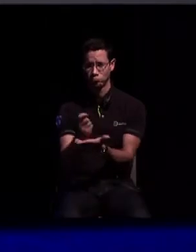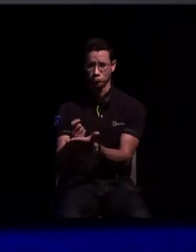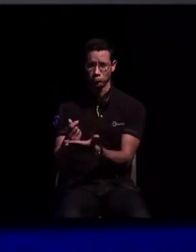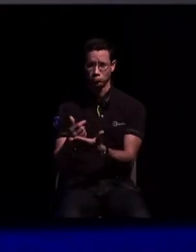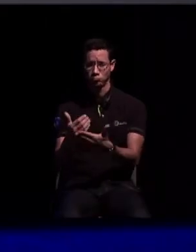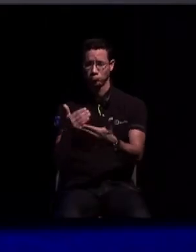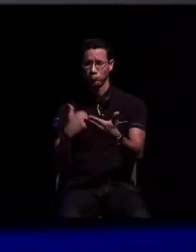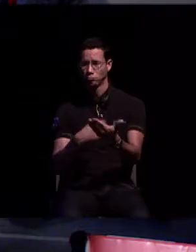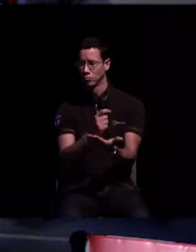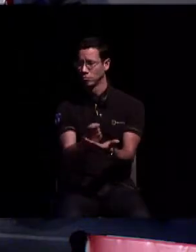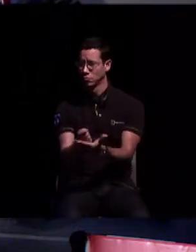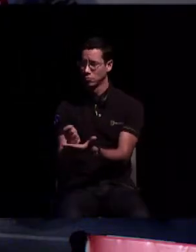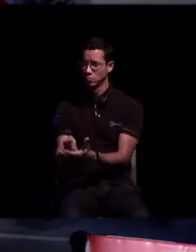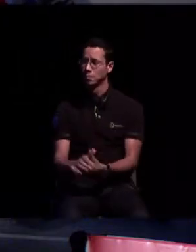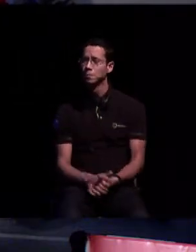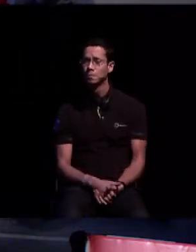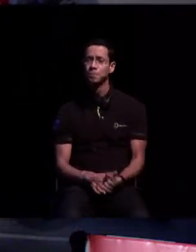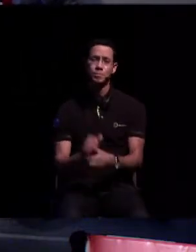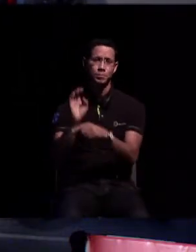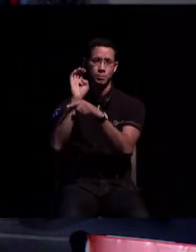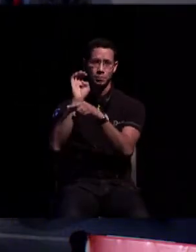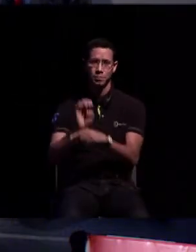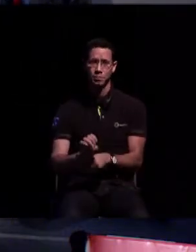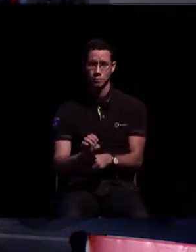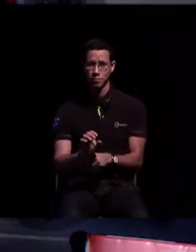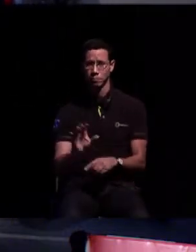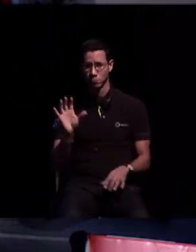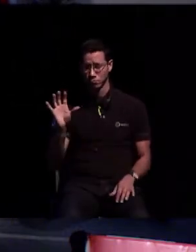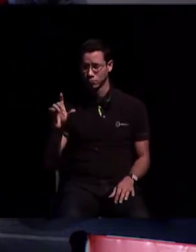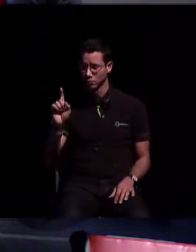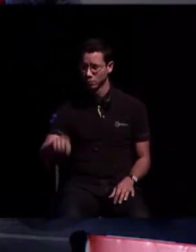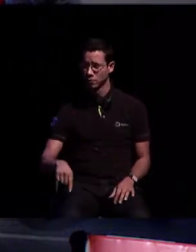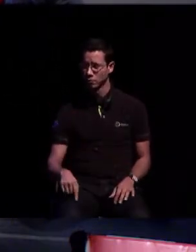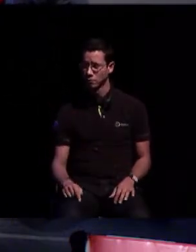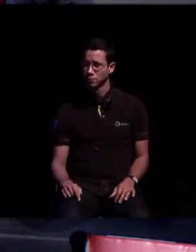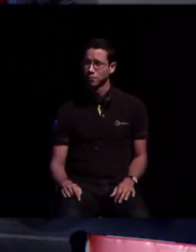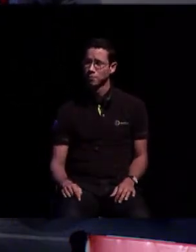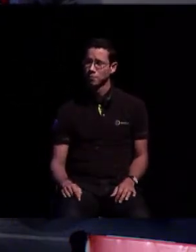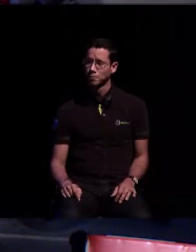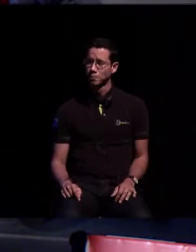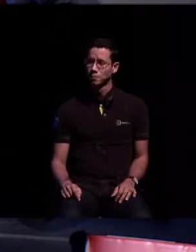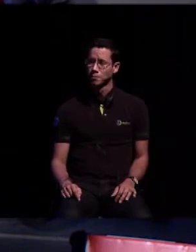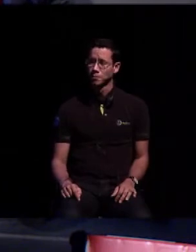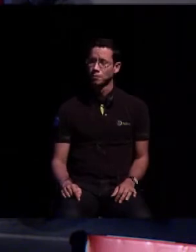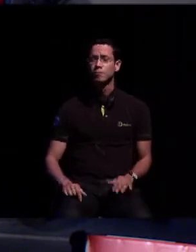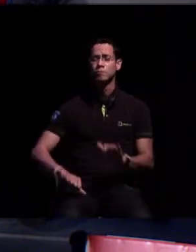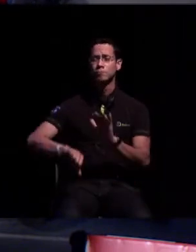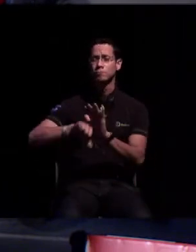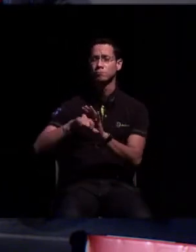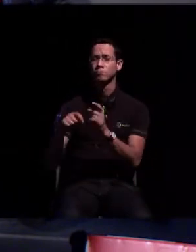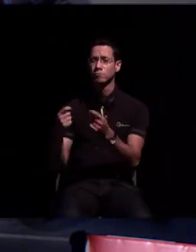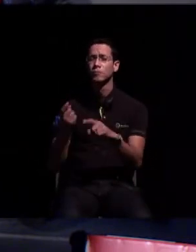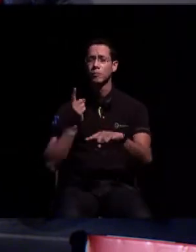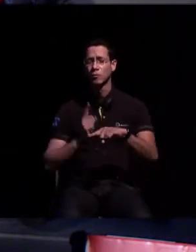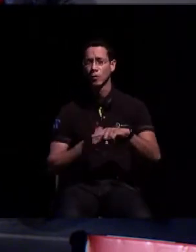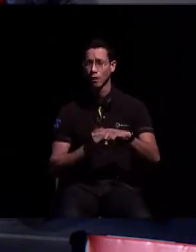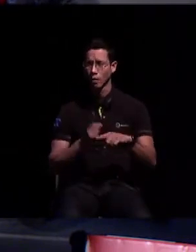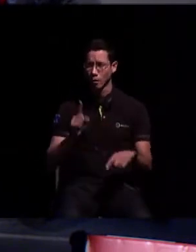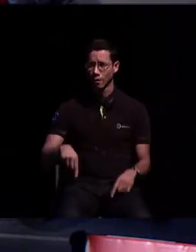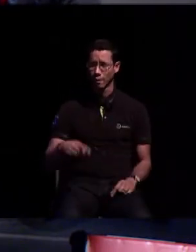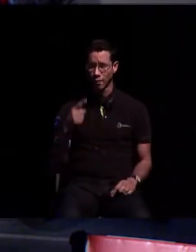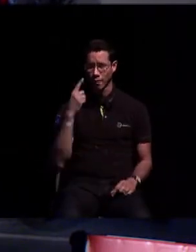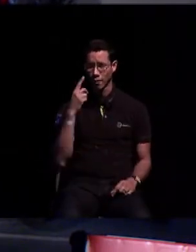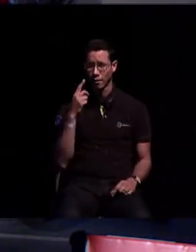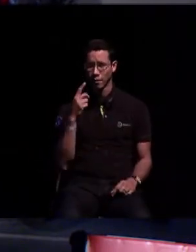subelites, etc., etc., né, e o Estado, né, que foi estigmatizado e criminalizado. Por quê? Porque ele é pelo